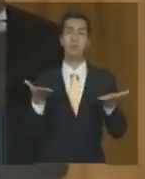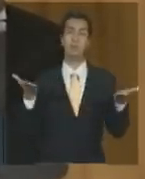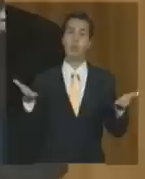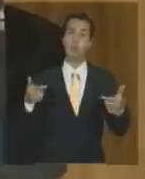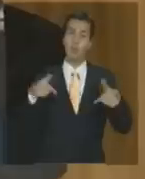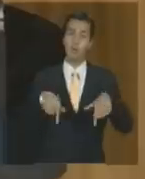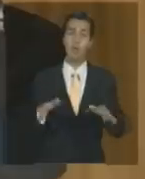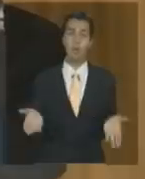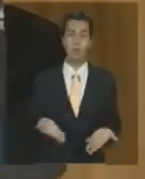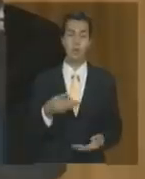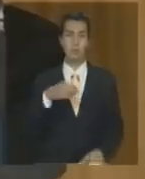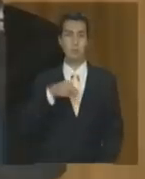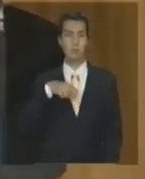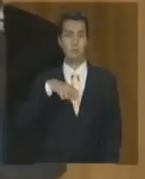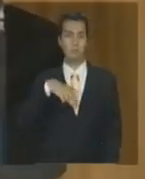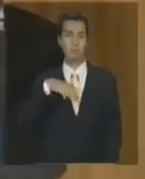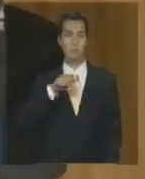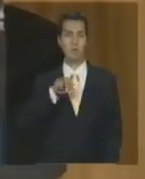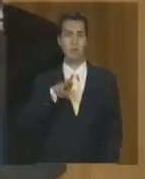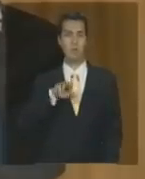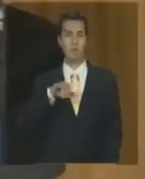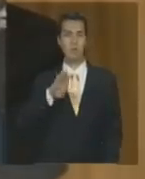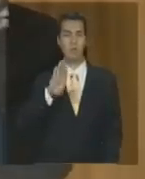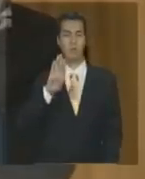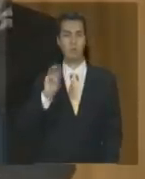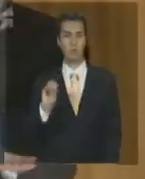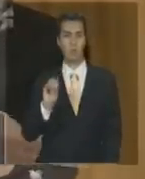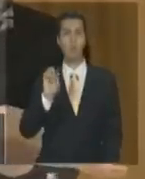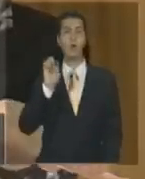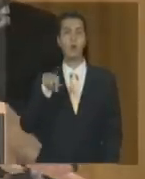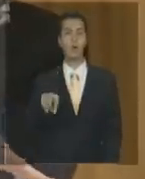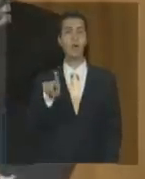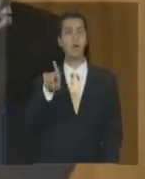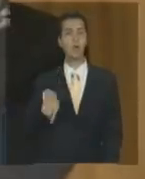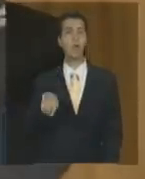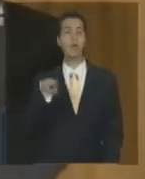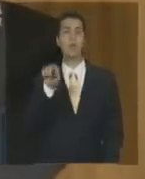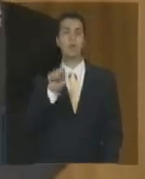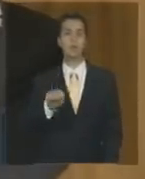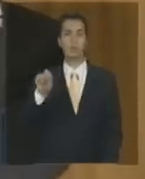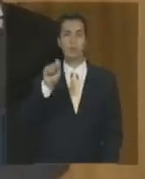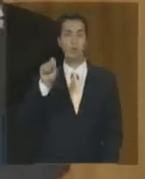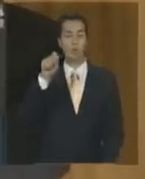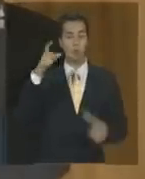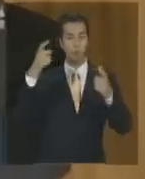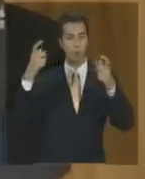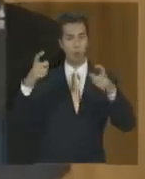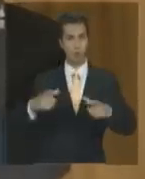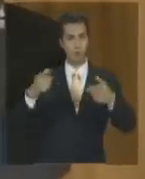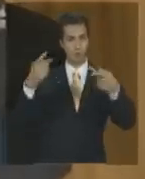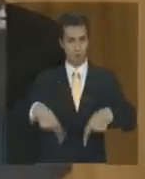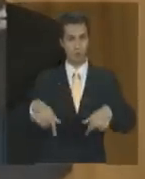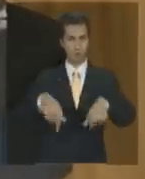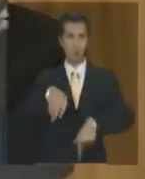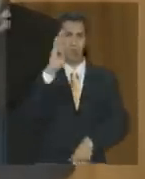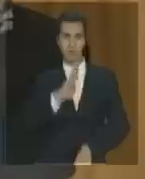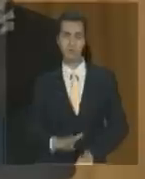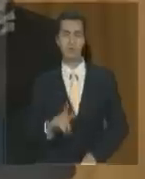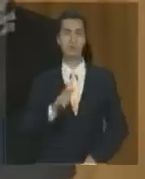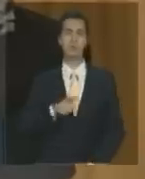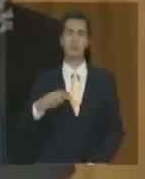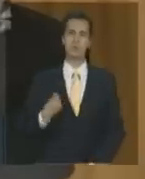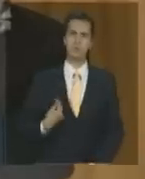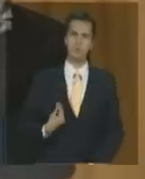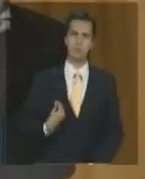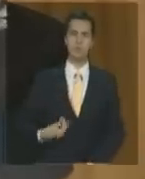Marribo era uma organização brasileira local que estava bastante envolvida por todo o